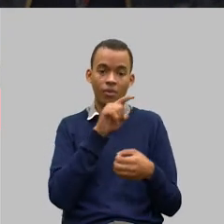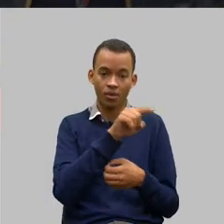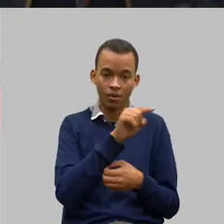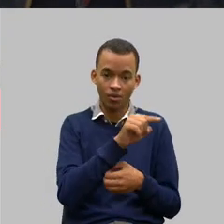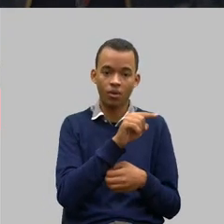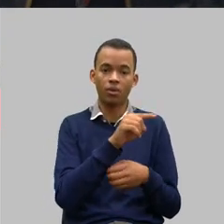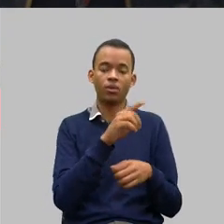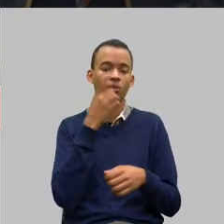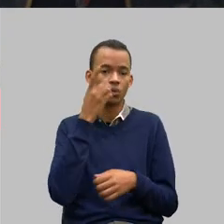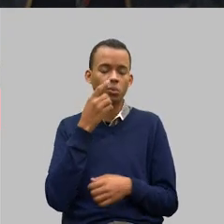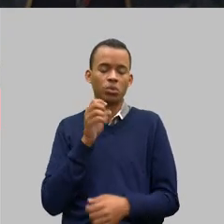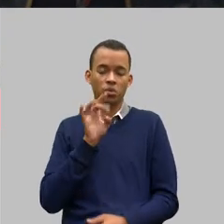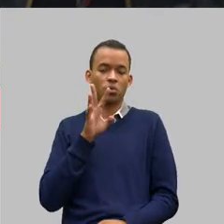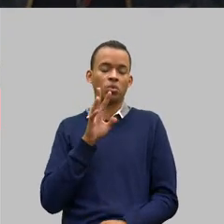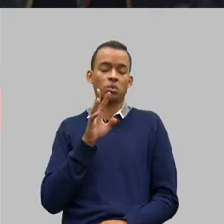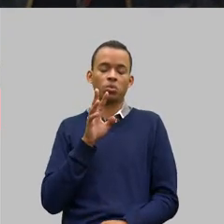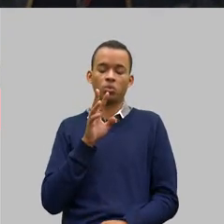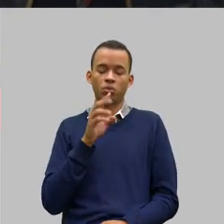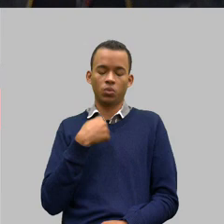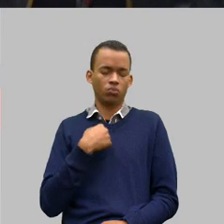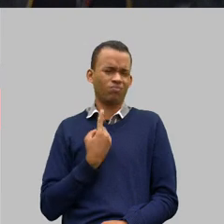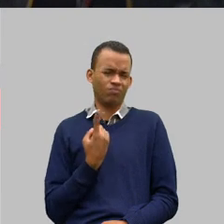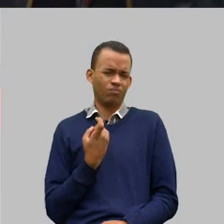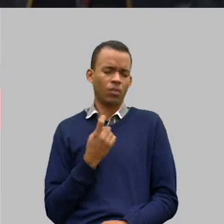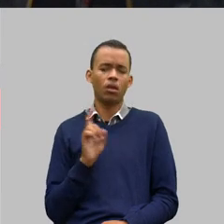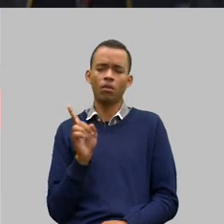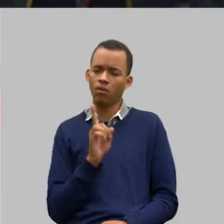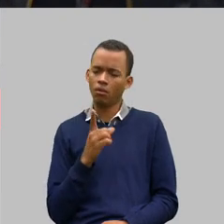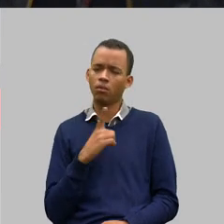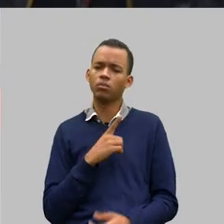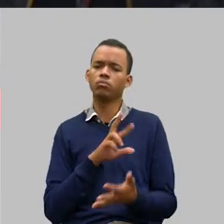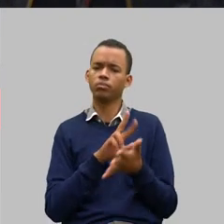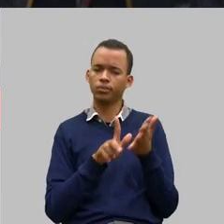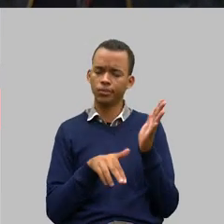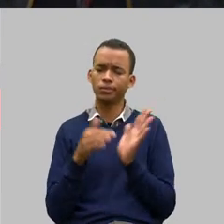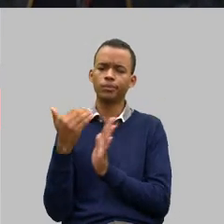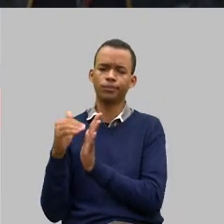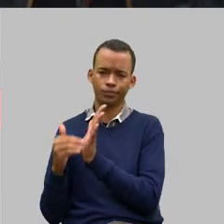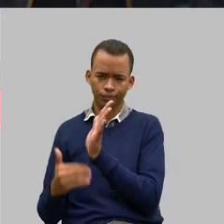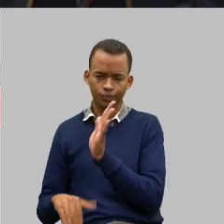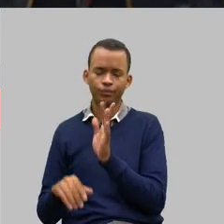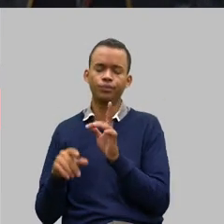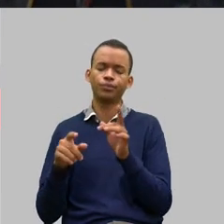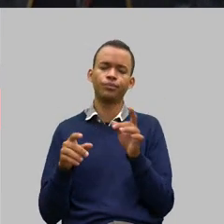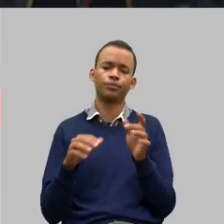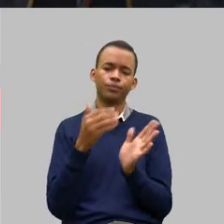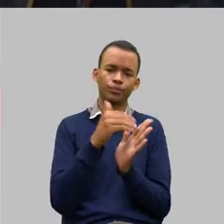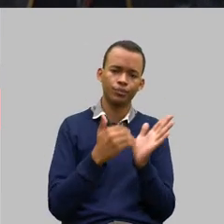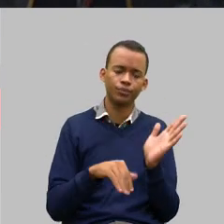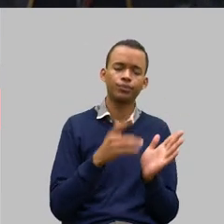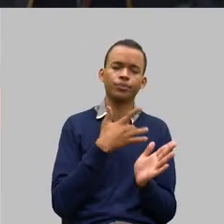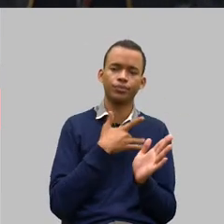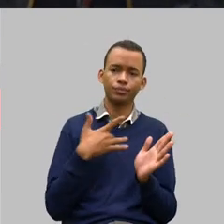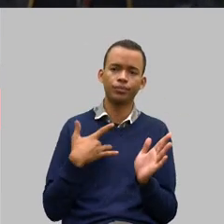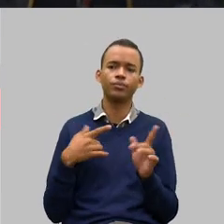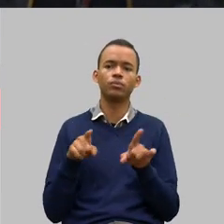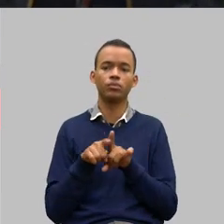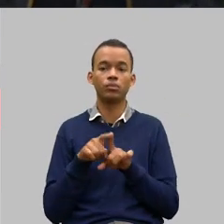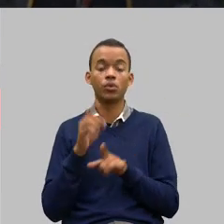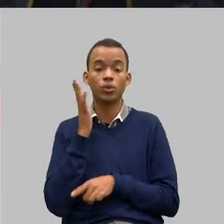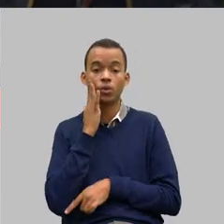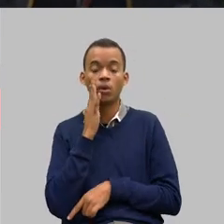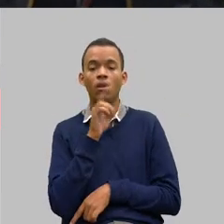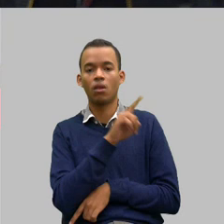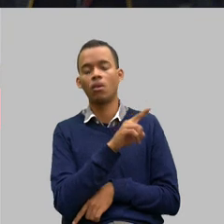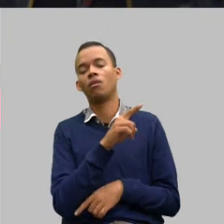vários atores envolvidos nisso tem a sua secretaria Secretaria de Saúde que sabe da importância que aquela